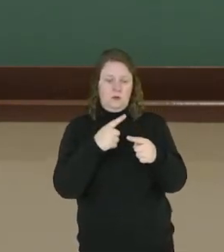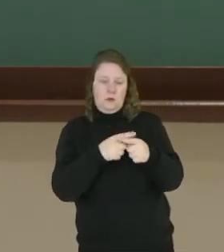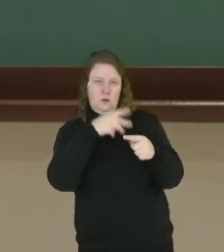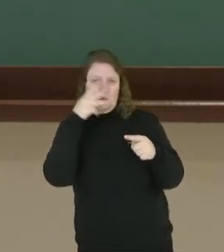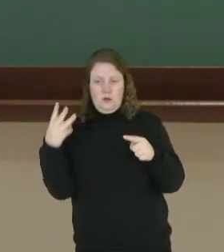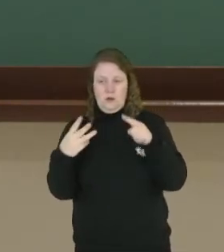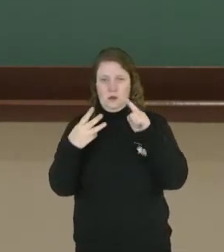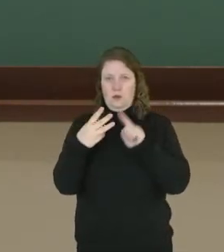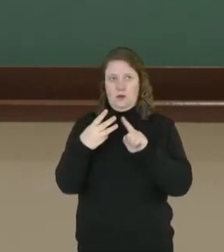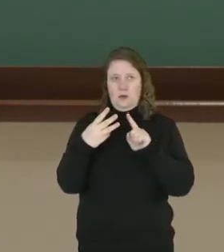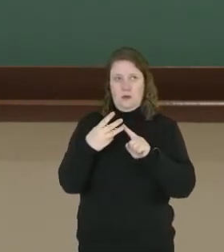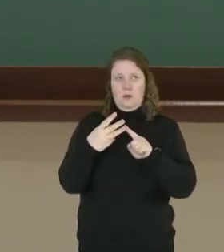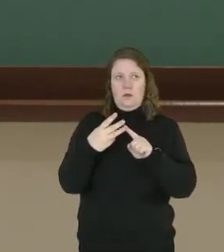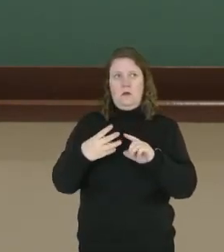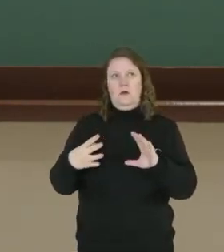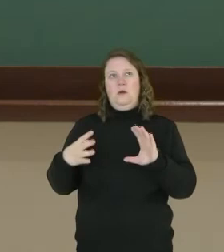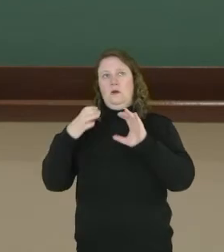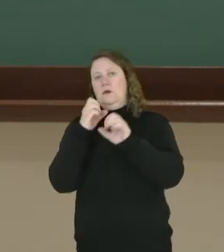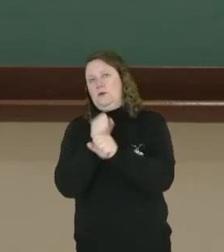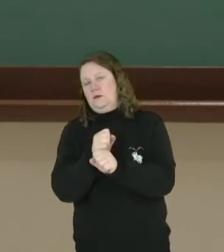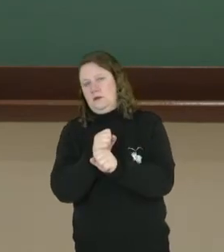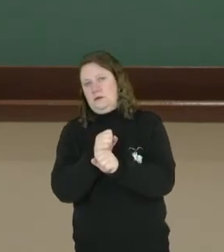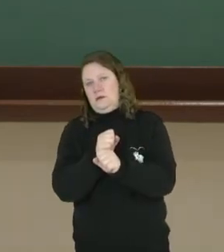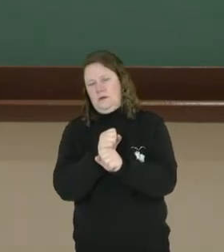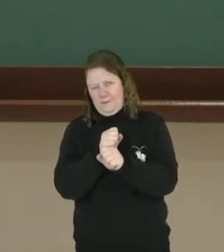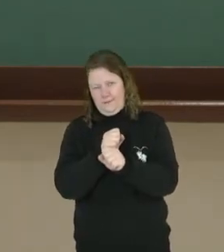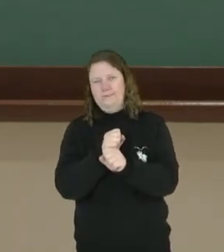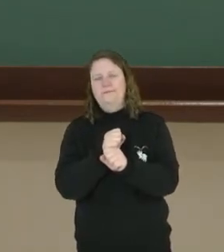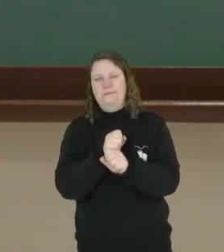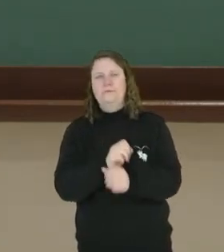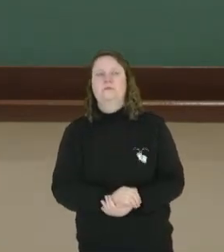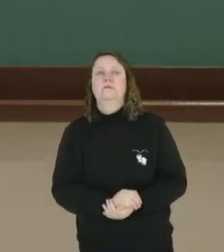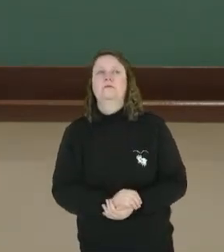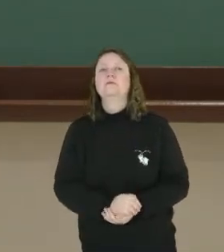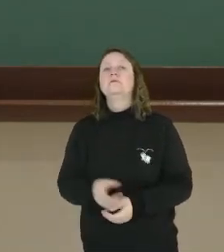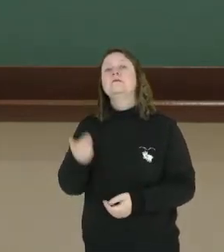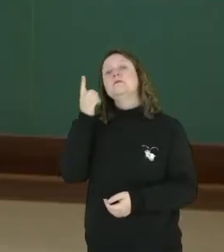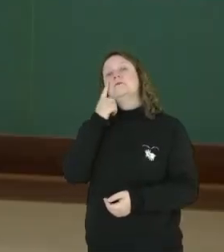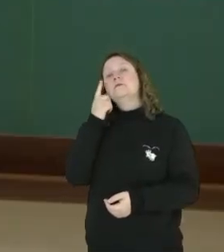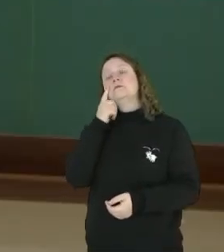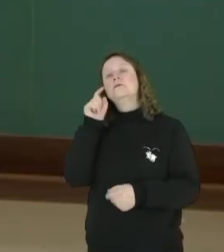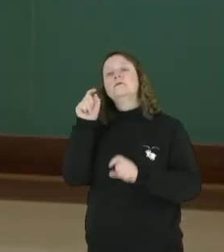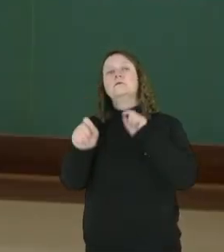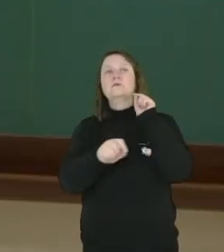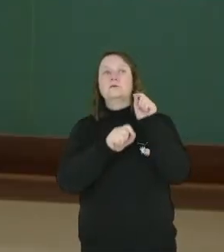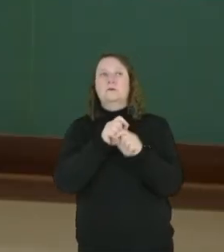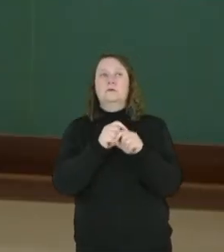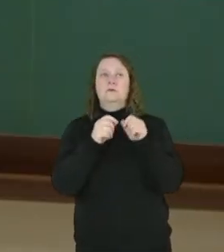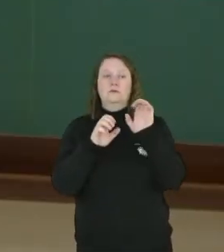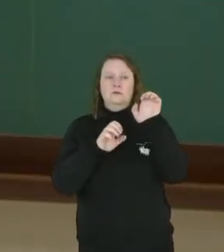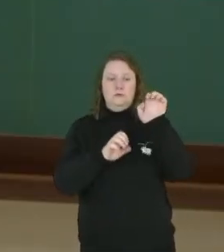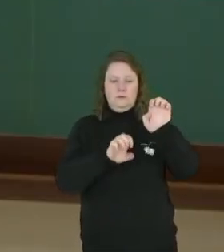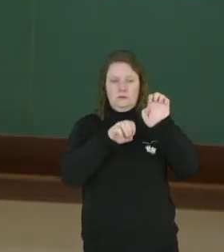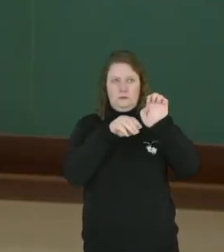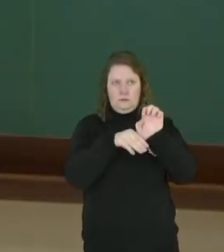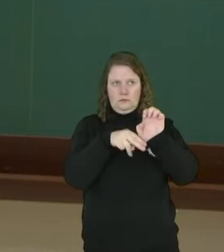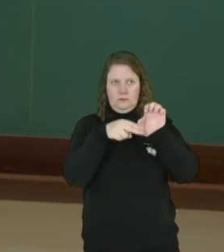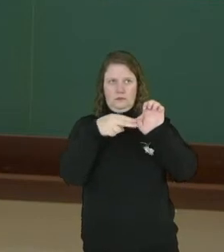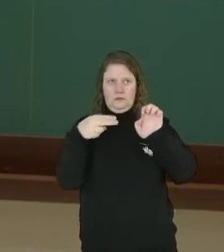soma, certo? Então, resolvendo toda essa gambazada que você tem aqui, ó, nós vamos ter o seguinte. Energia mecânica é igual